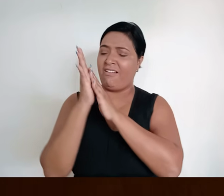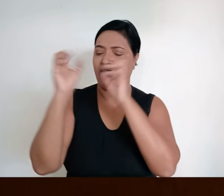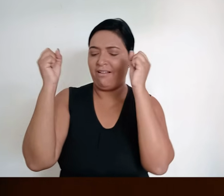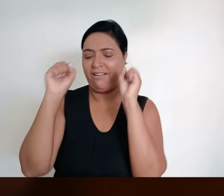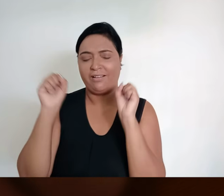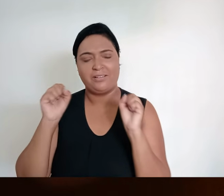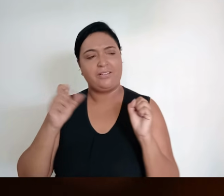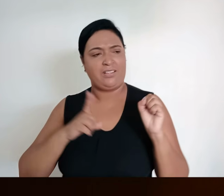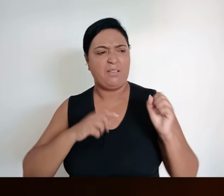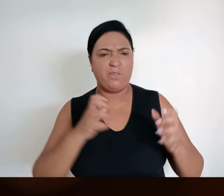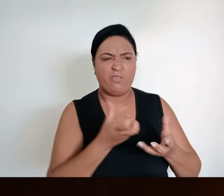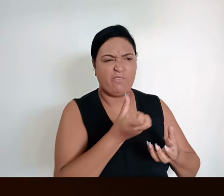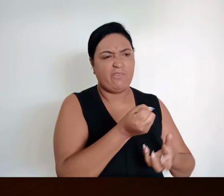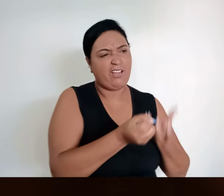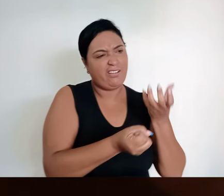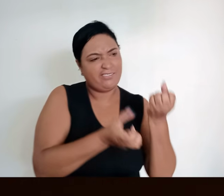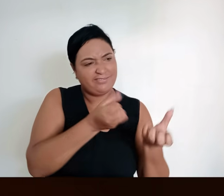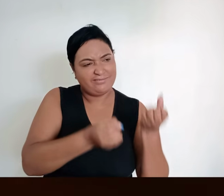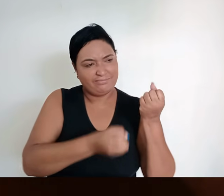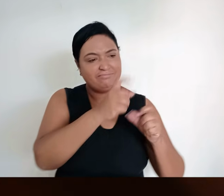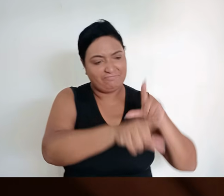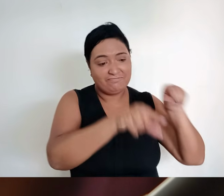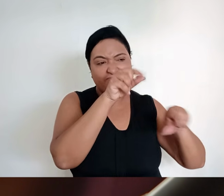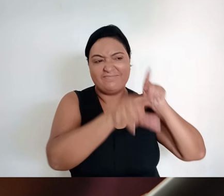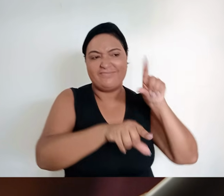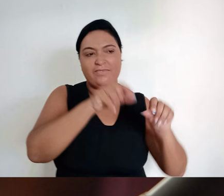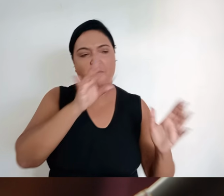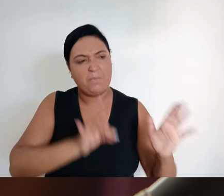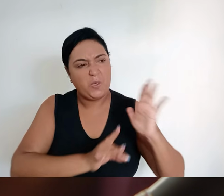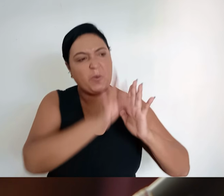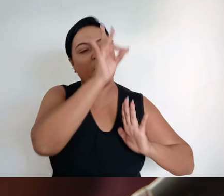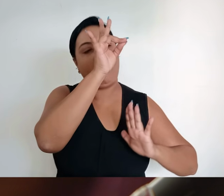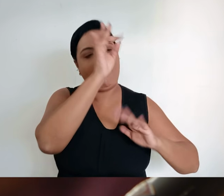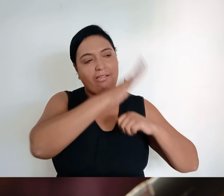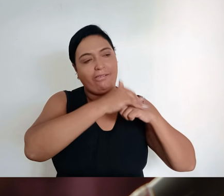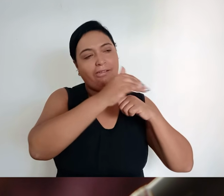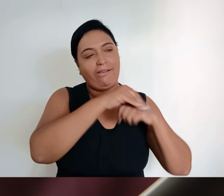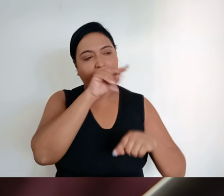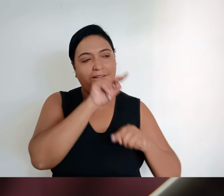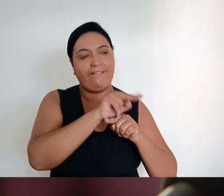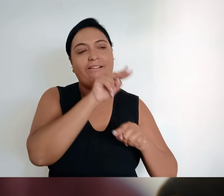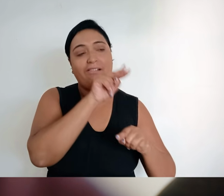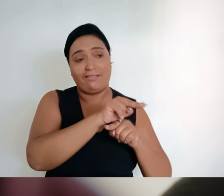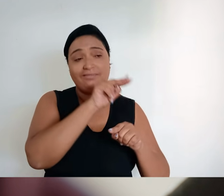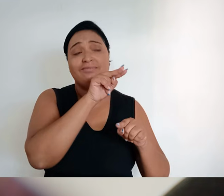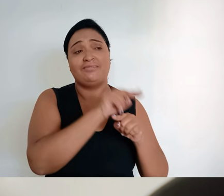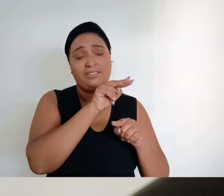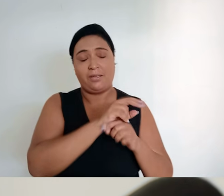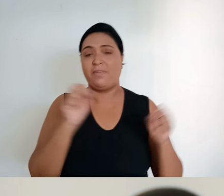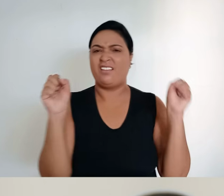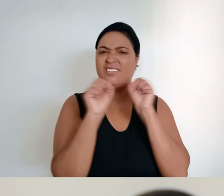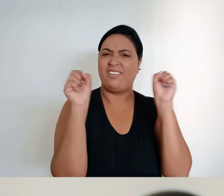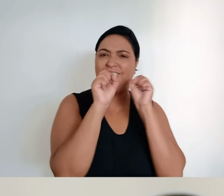adoração. Ah, meu covarde predileto, meu hater de estimação, que